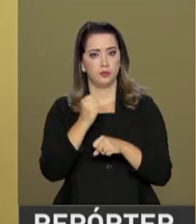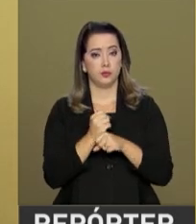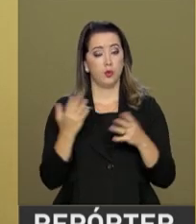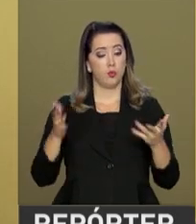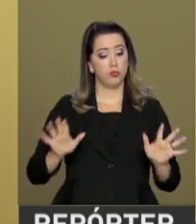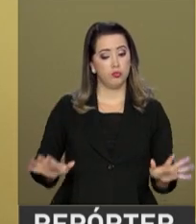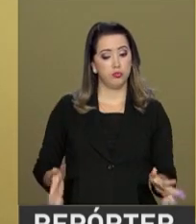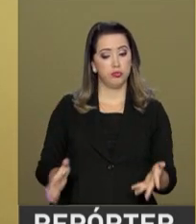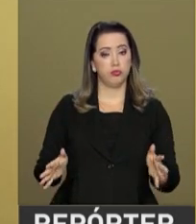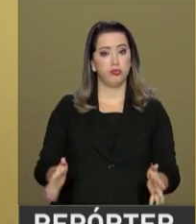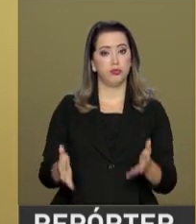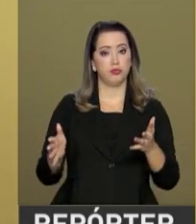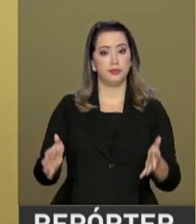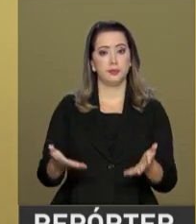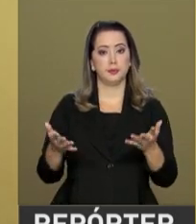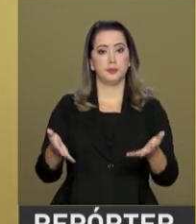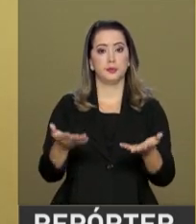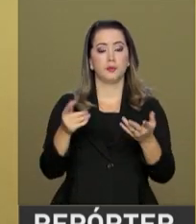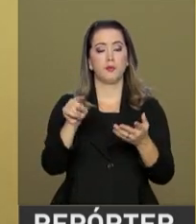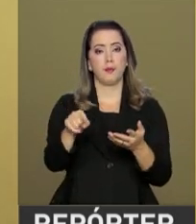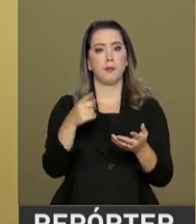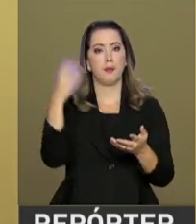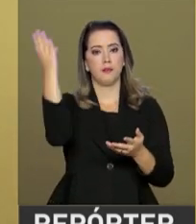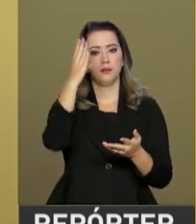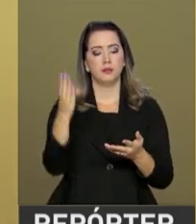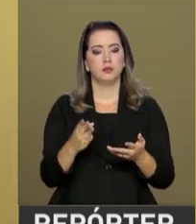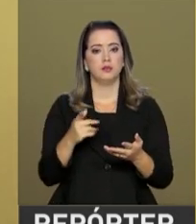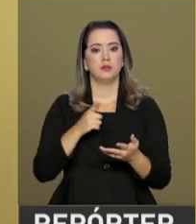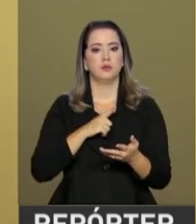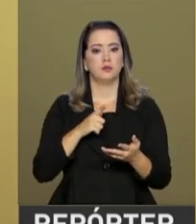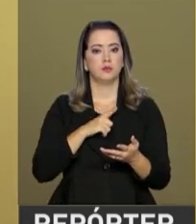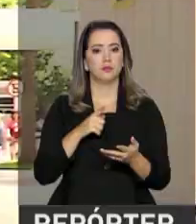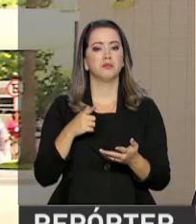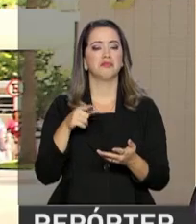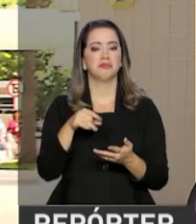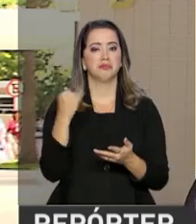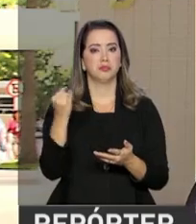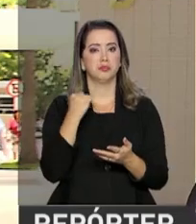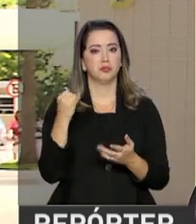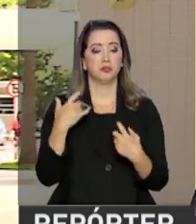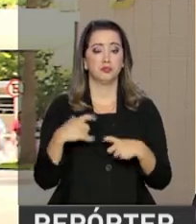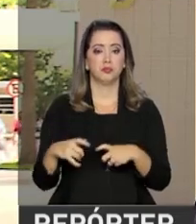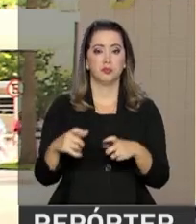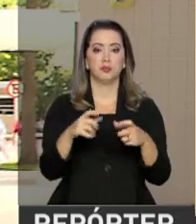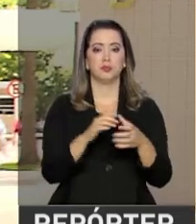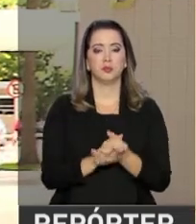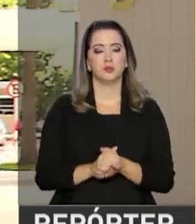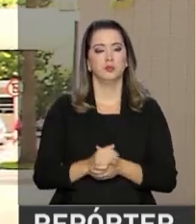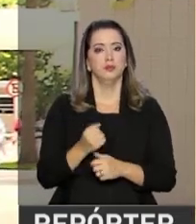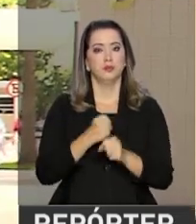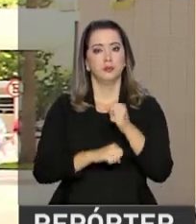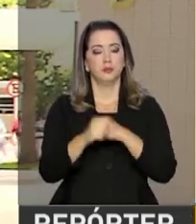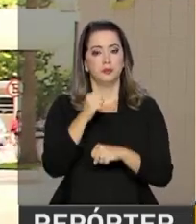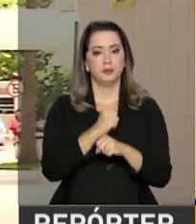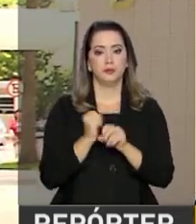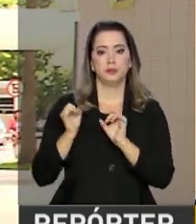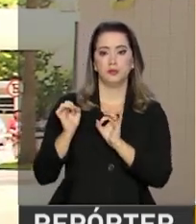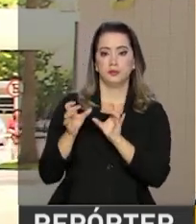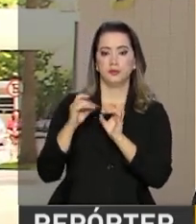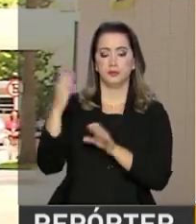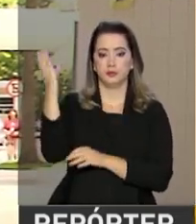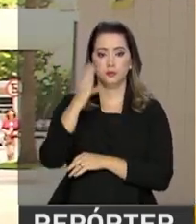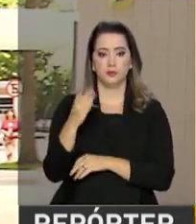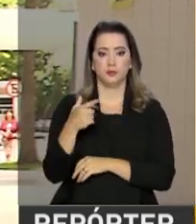produção faz com que o brasil tenha tenha se esse mercado no ano passado as exportações do país somaram cerca